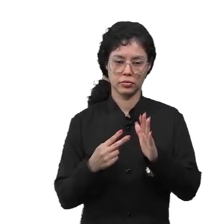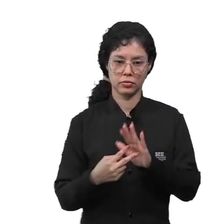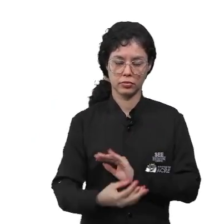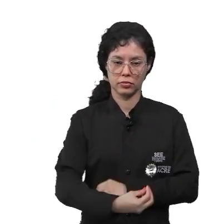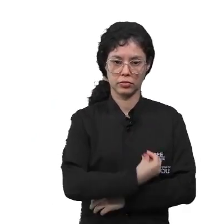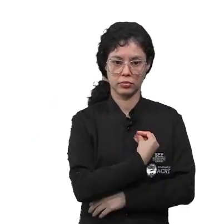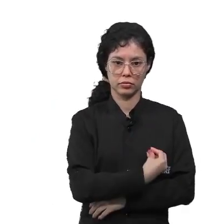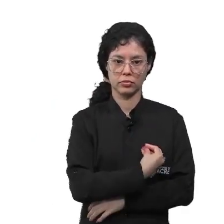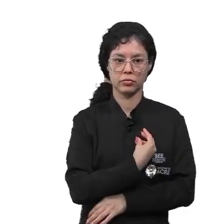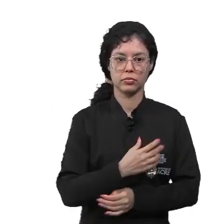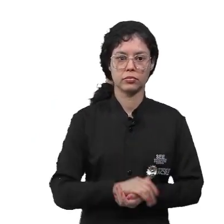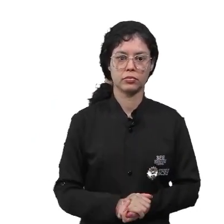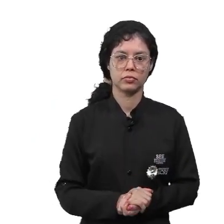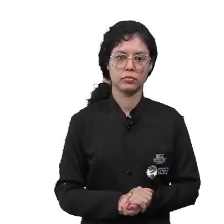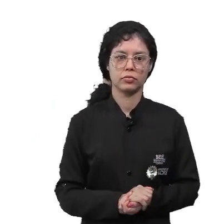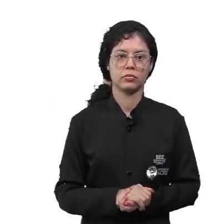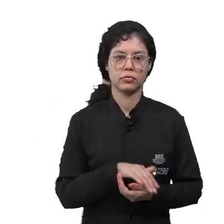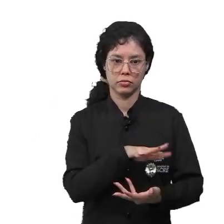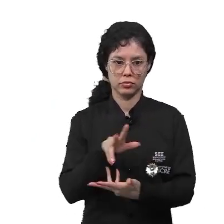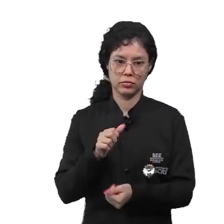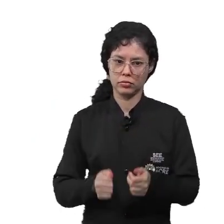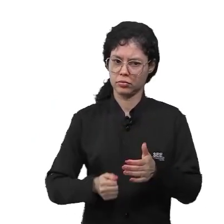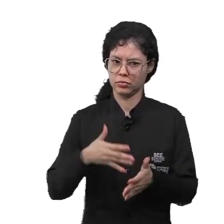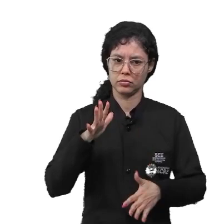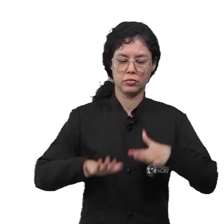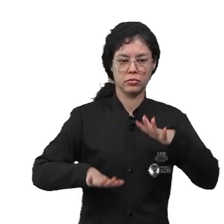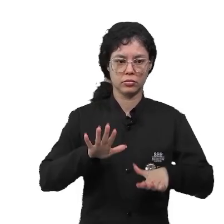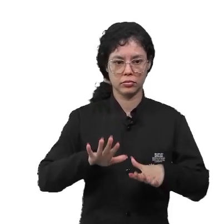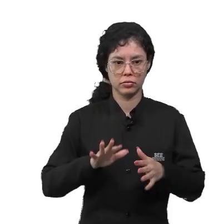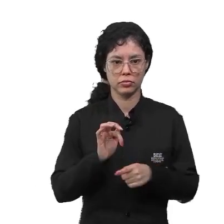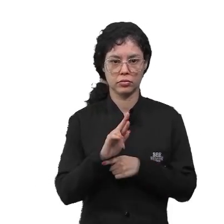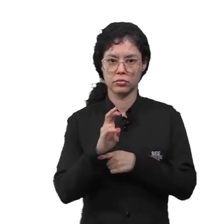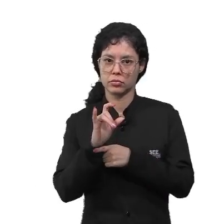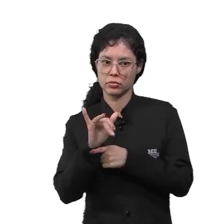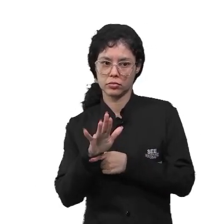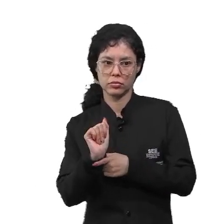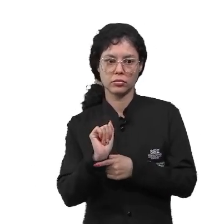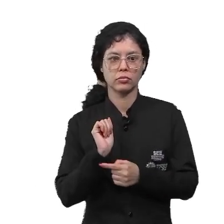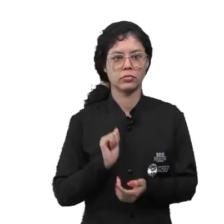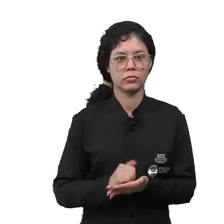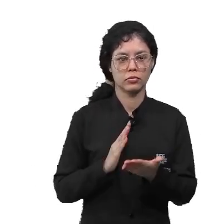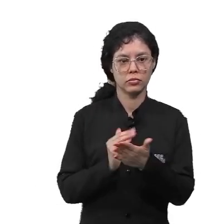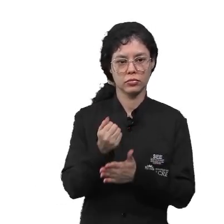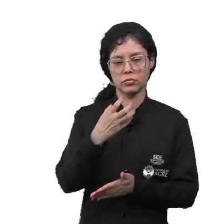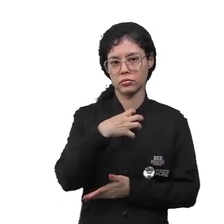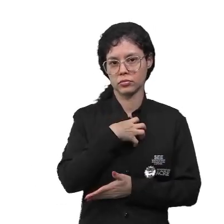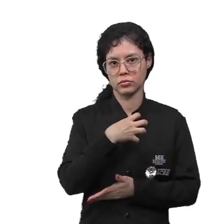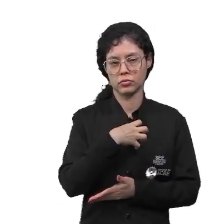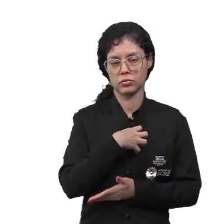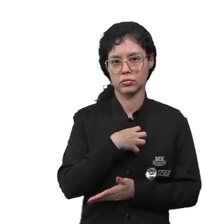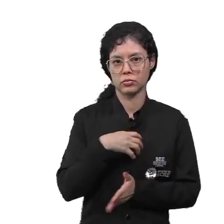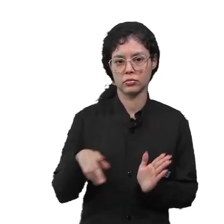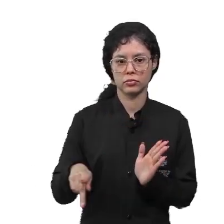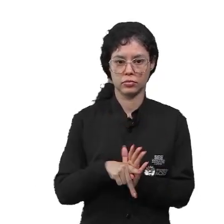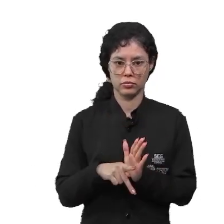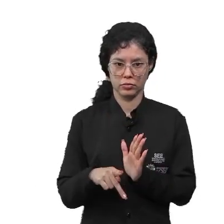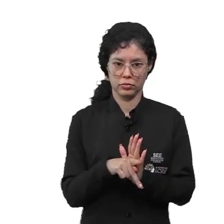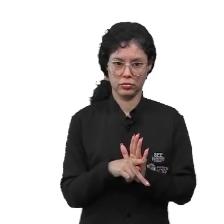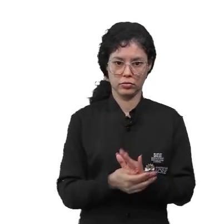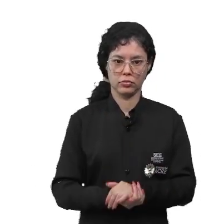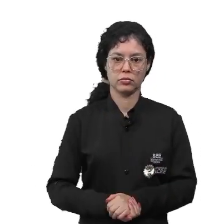Significado da vida. Em um mundo muitas vezes fragmentado, a busca por sentido